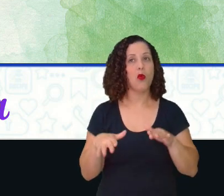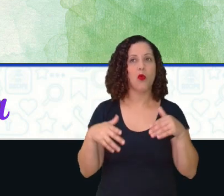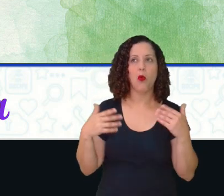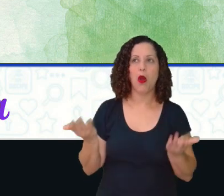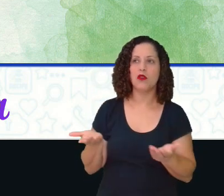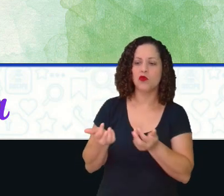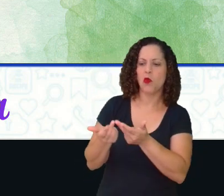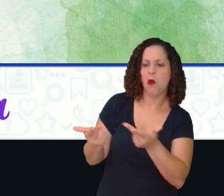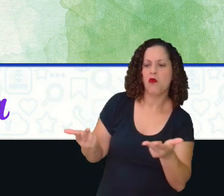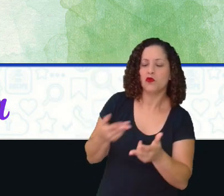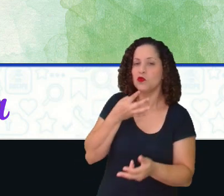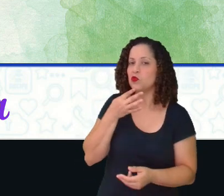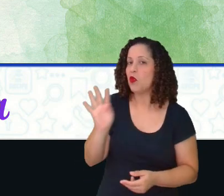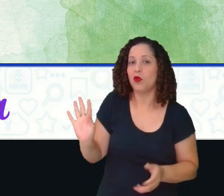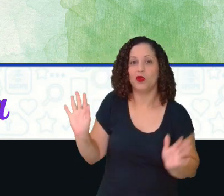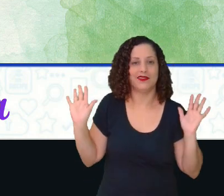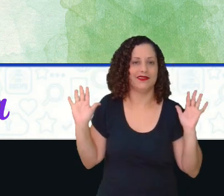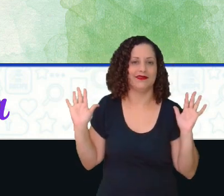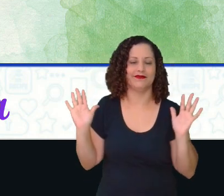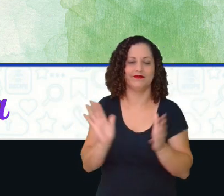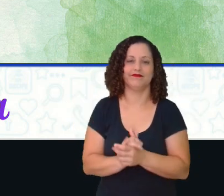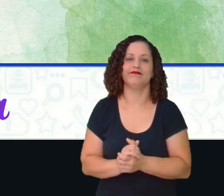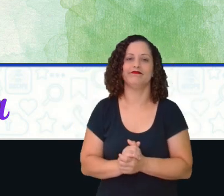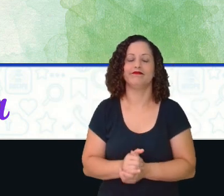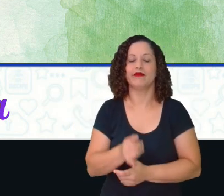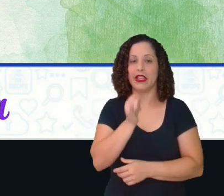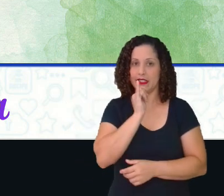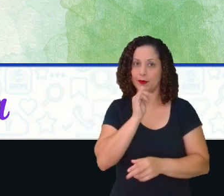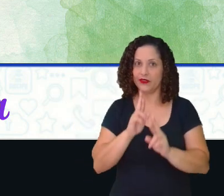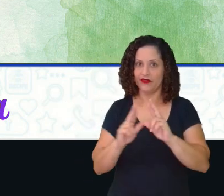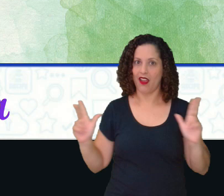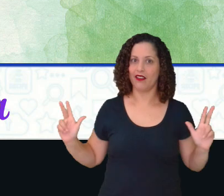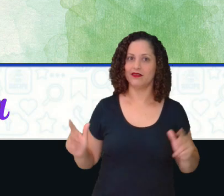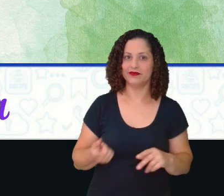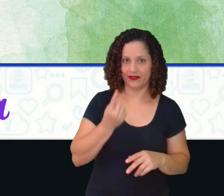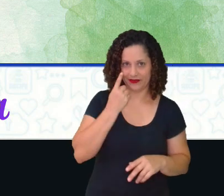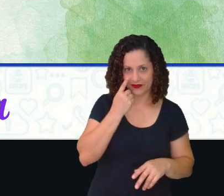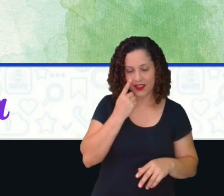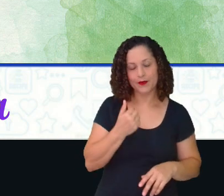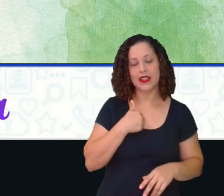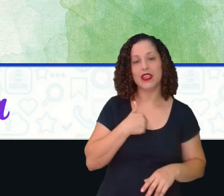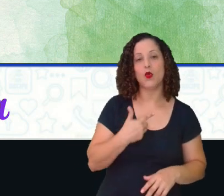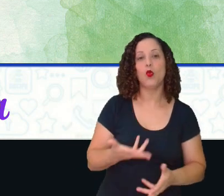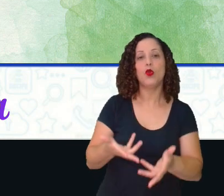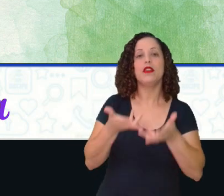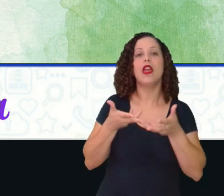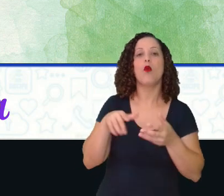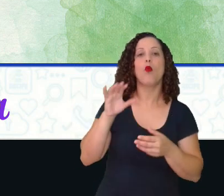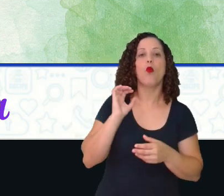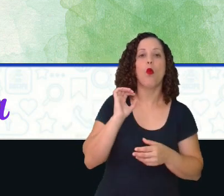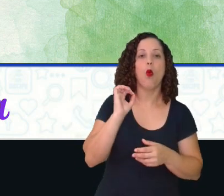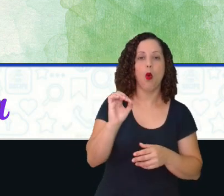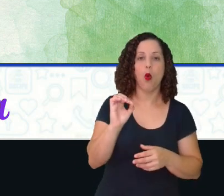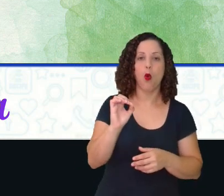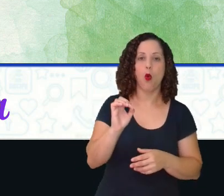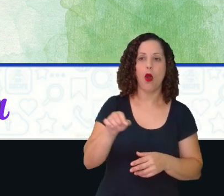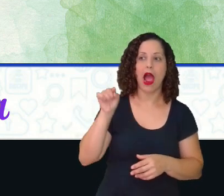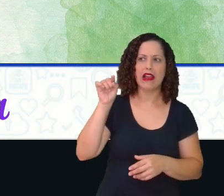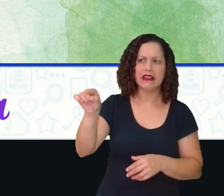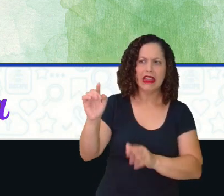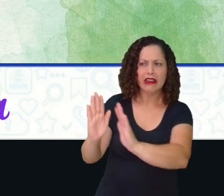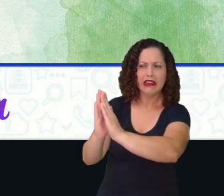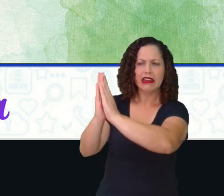conhecida. Então, a diferença, quando eu digo assim, eu quero o livro, né, é aquele